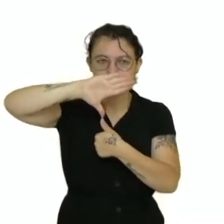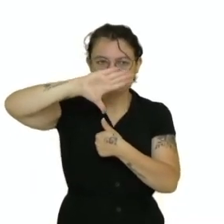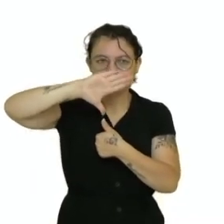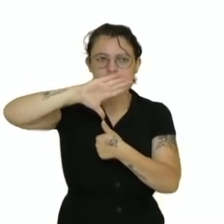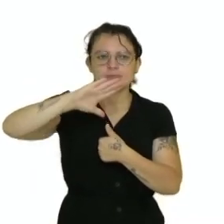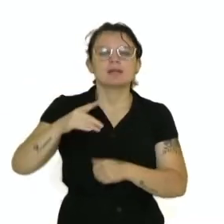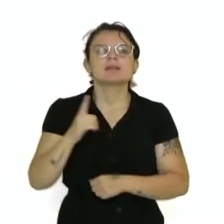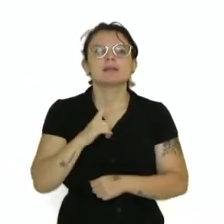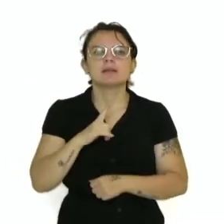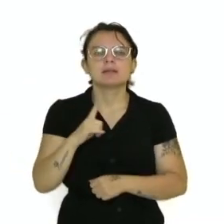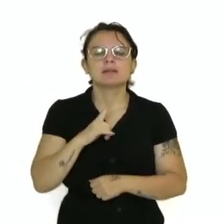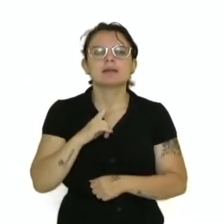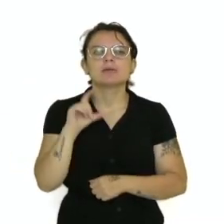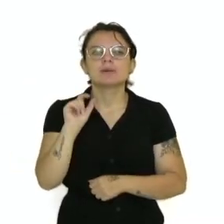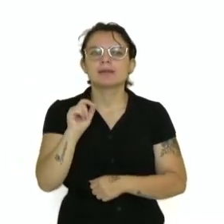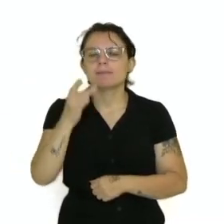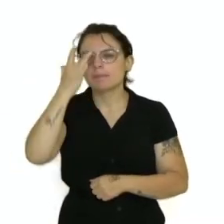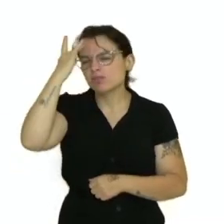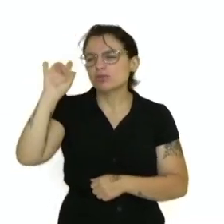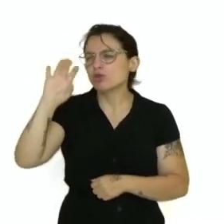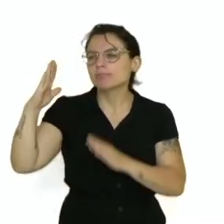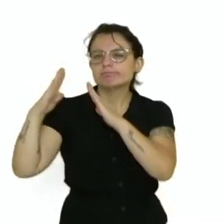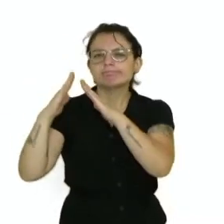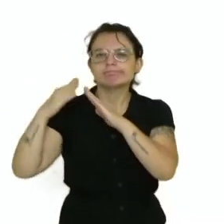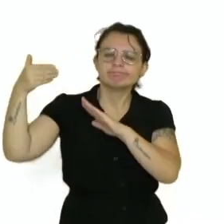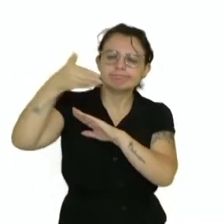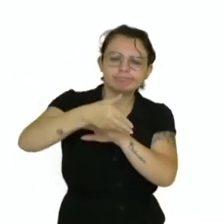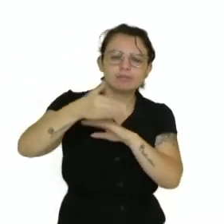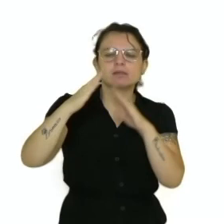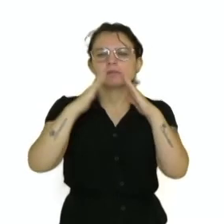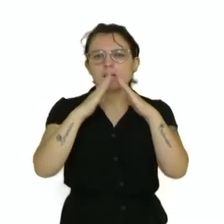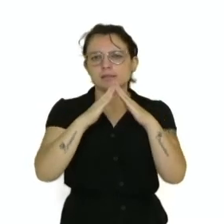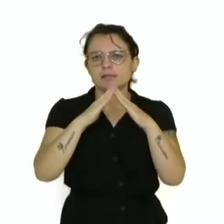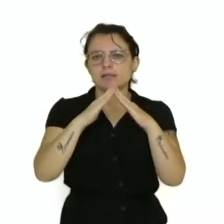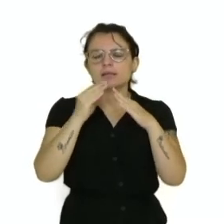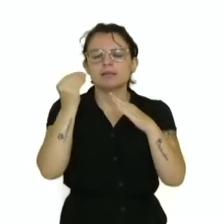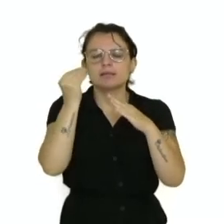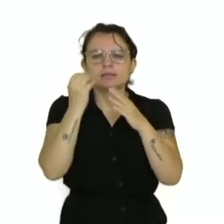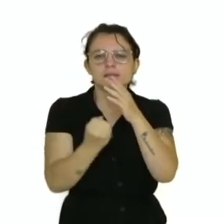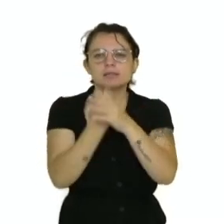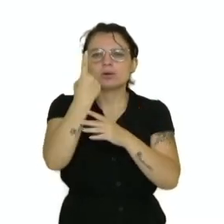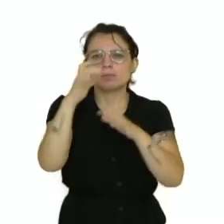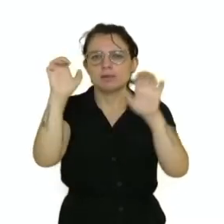de colonização de povoamento, onde o objetivo era criar uma infraestrutura nesses